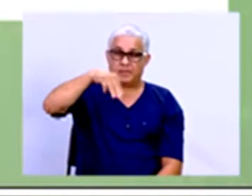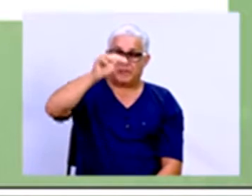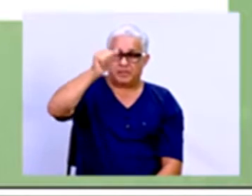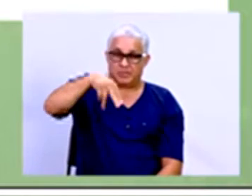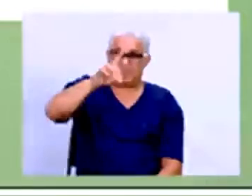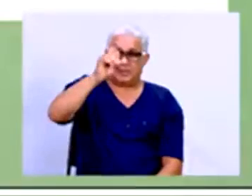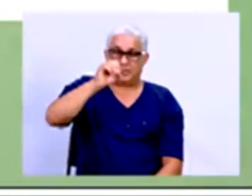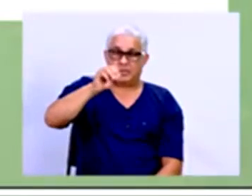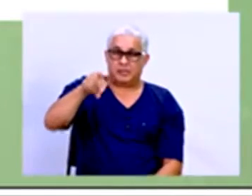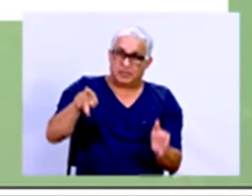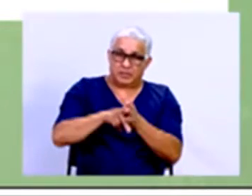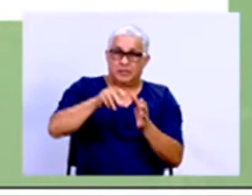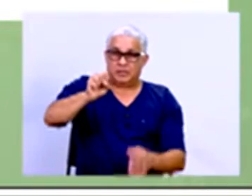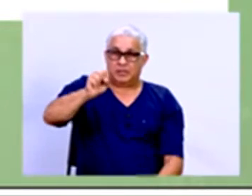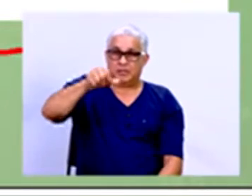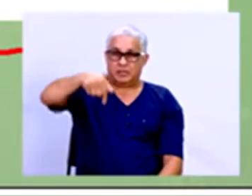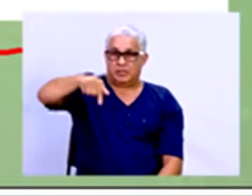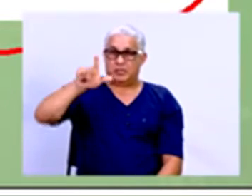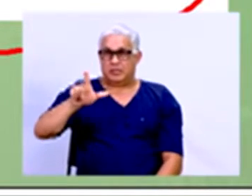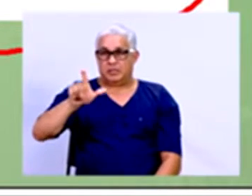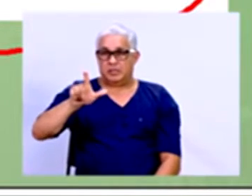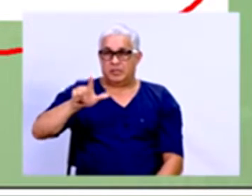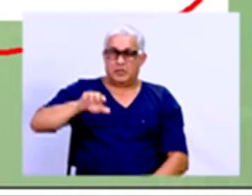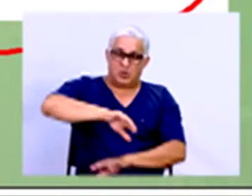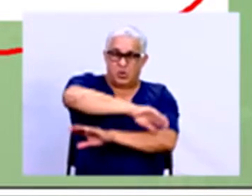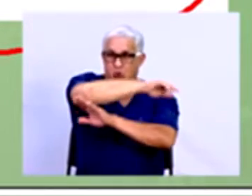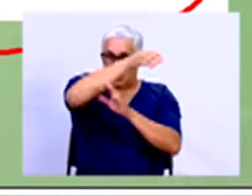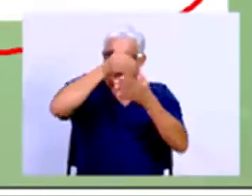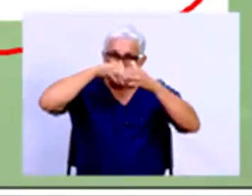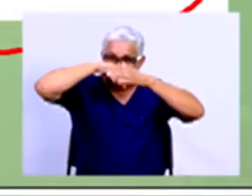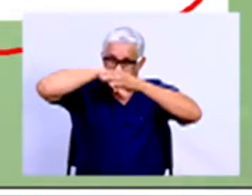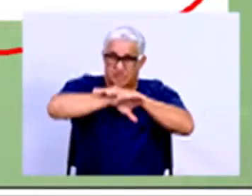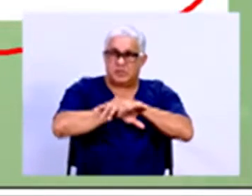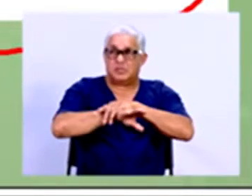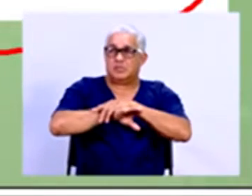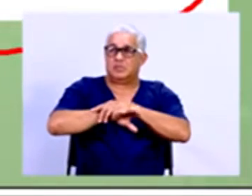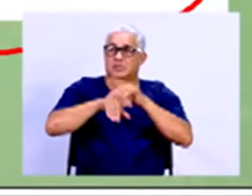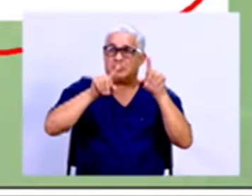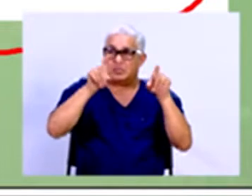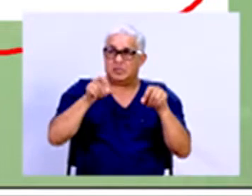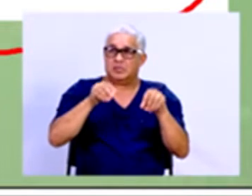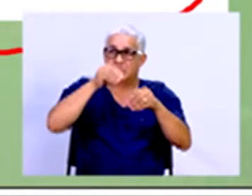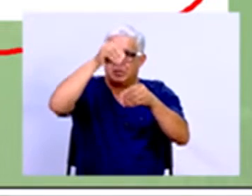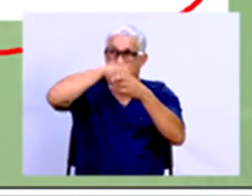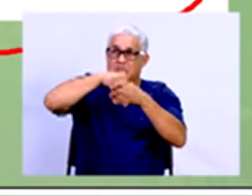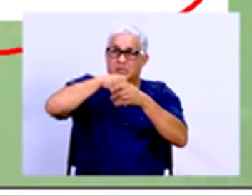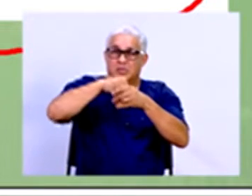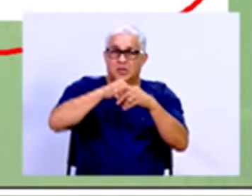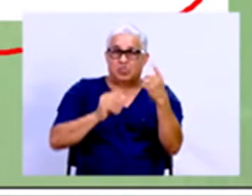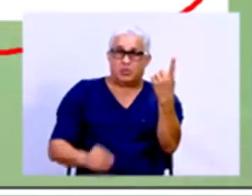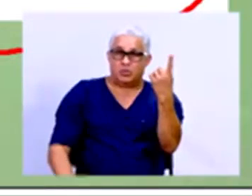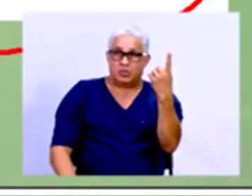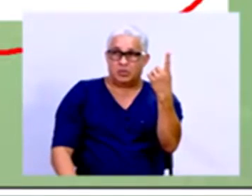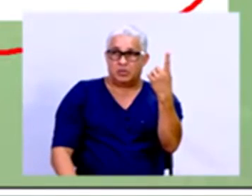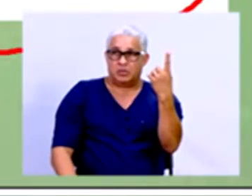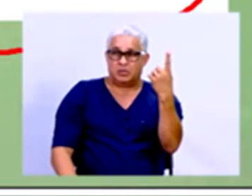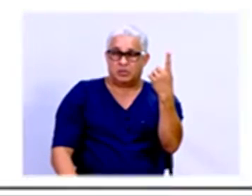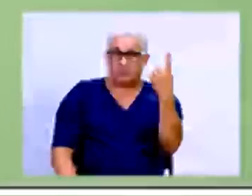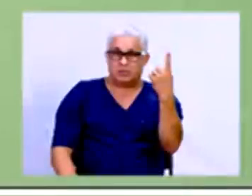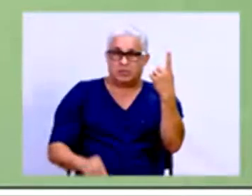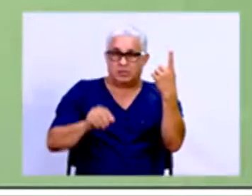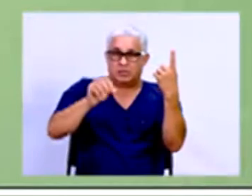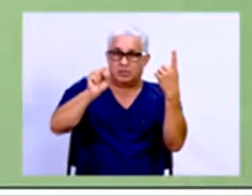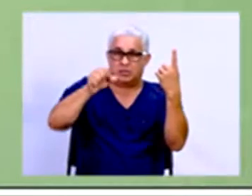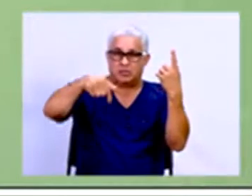SQL, certo? E armazenamos toda essa string aqui SQL dentro dessa única variável aqui, chamada